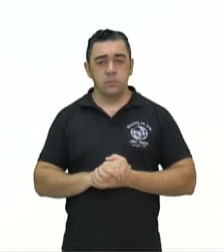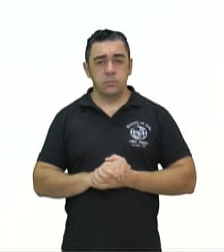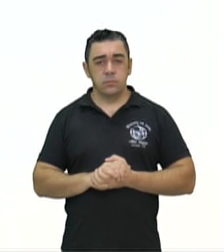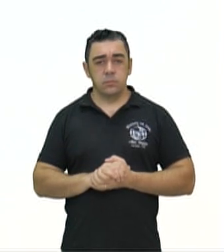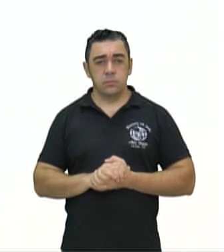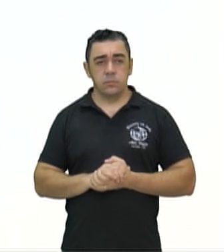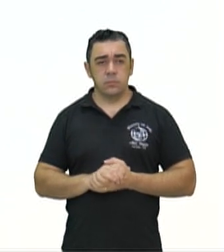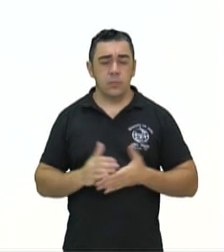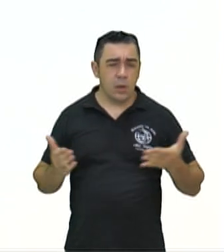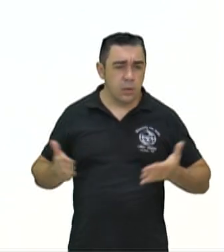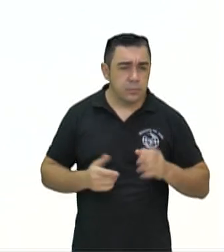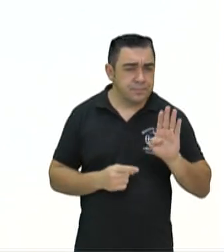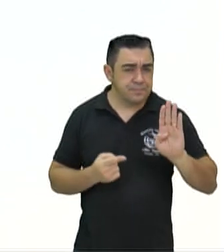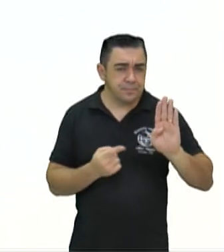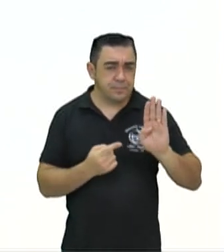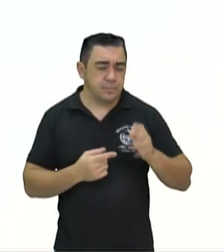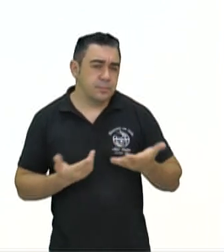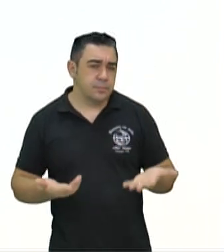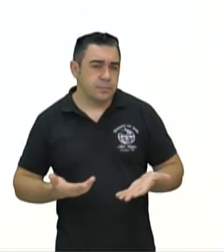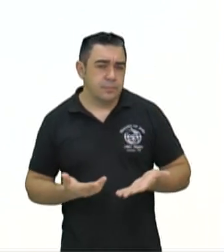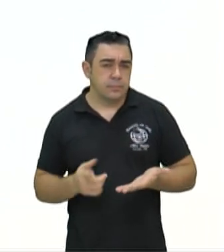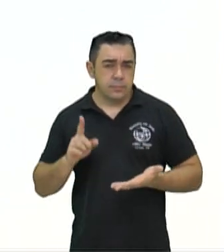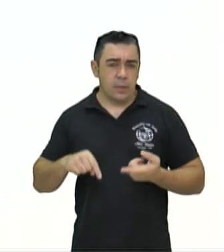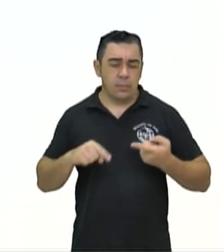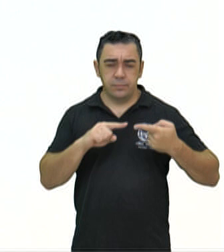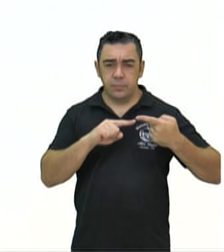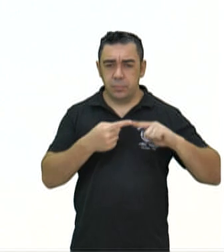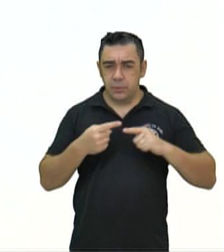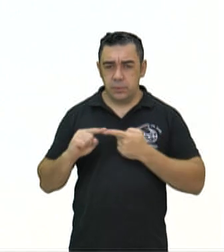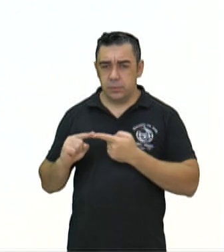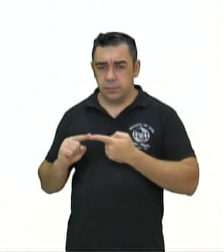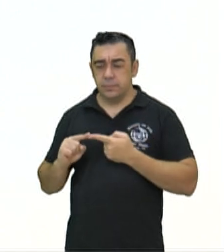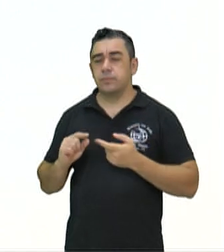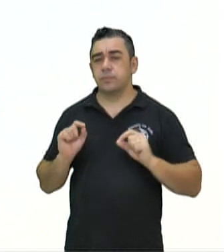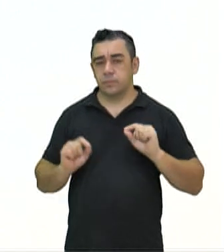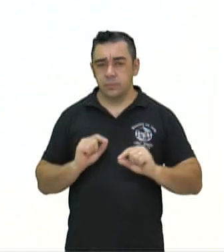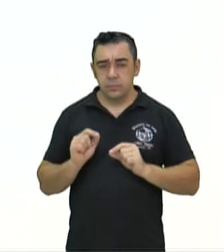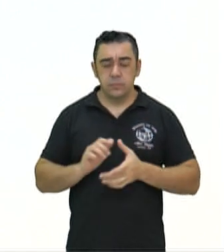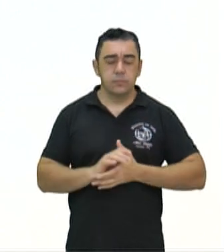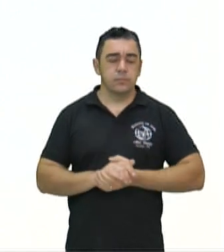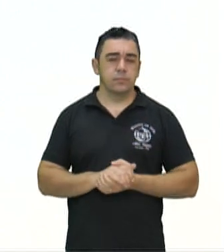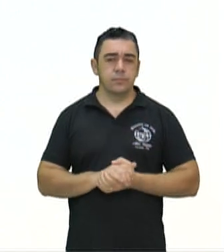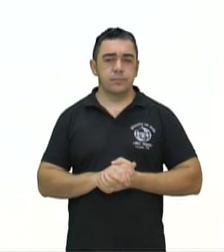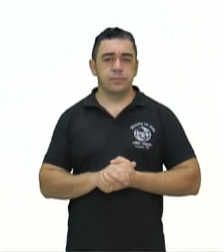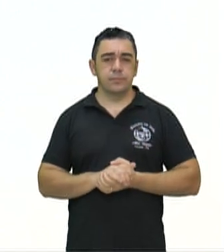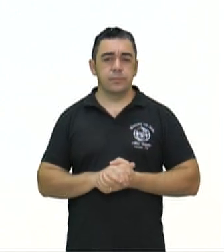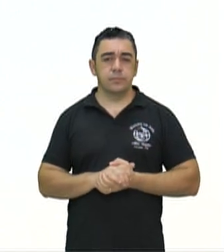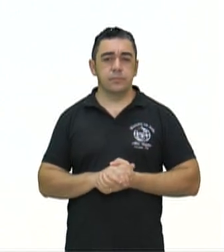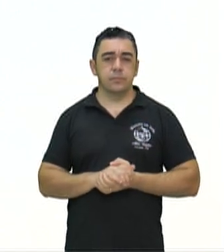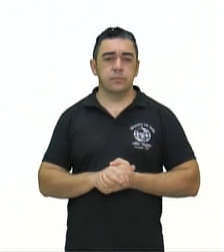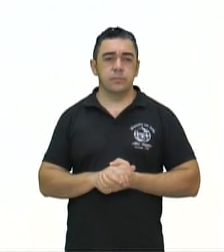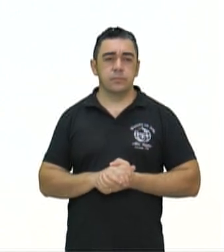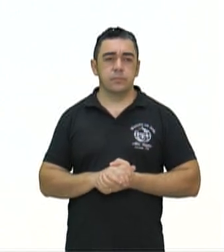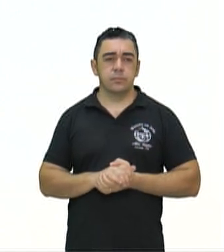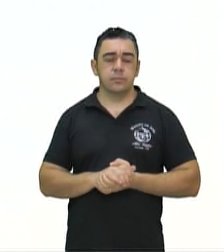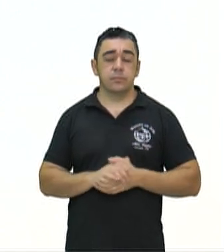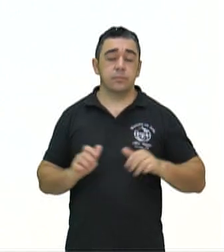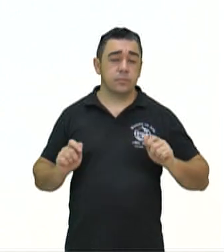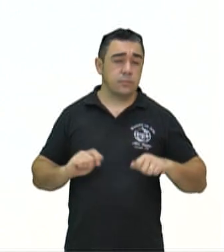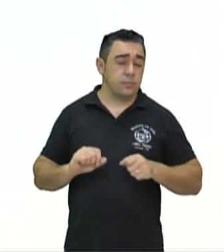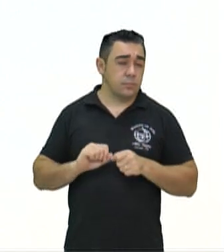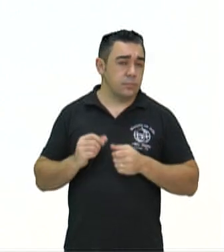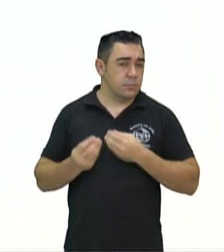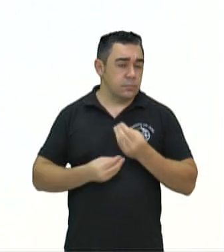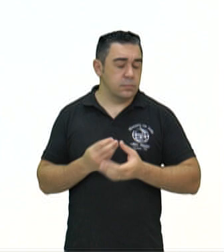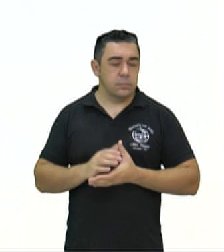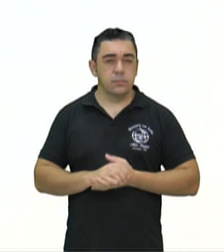60. E agora, o nosso exemplo B, que é o nosso exemplo de combinação, né? Então, como que a gente pode